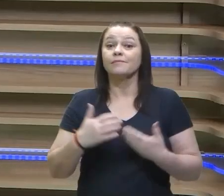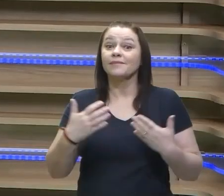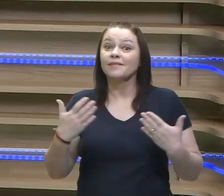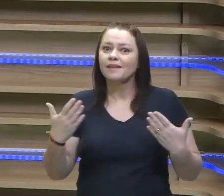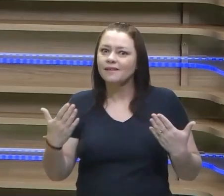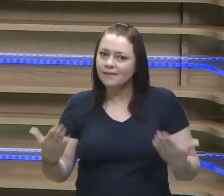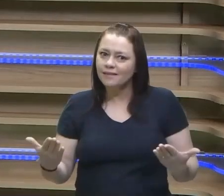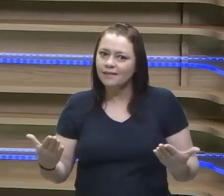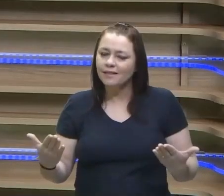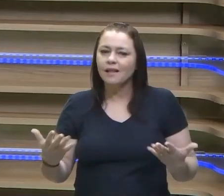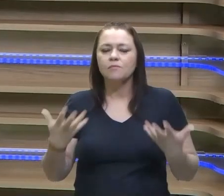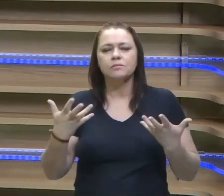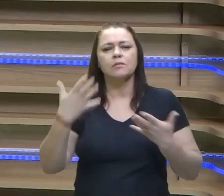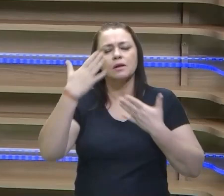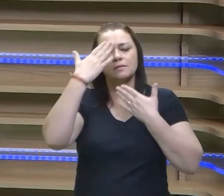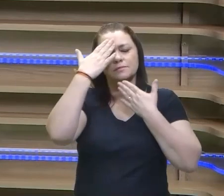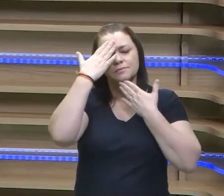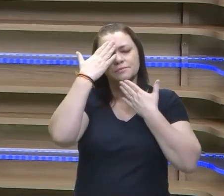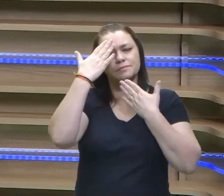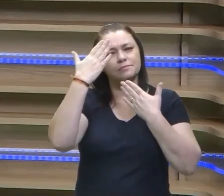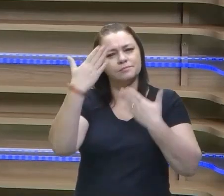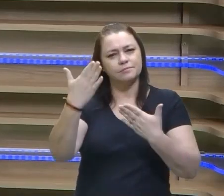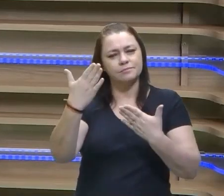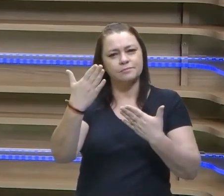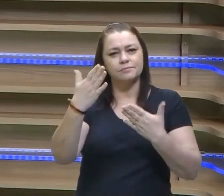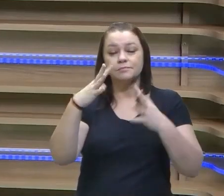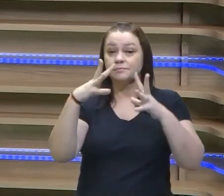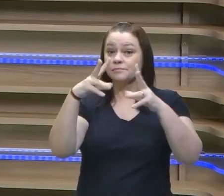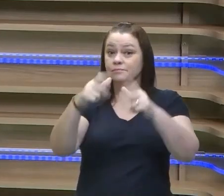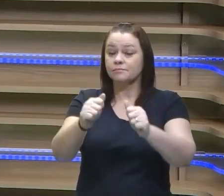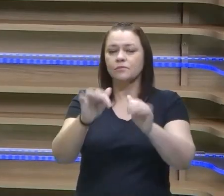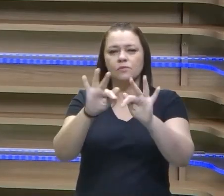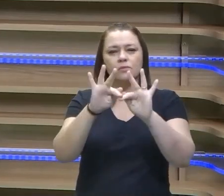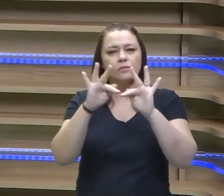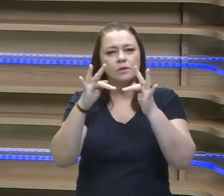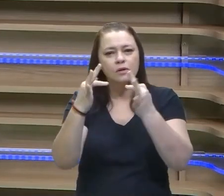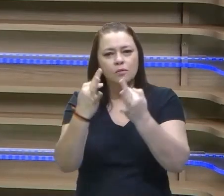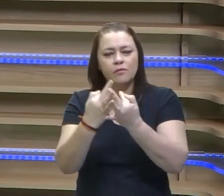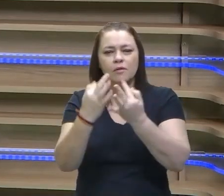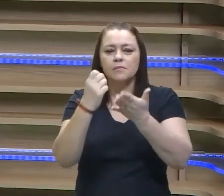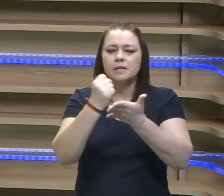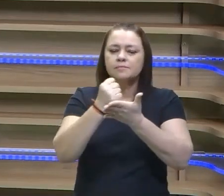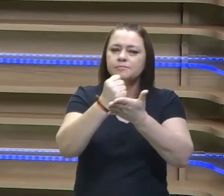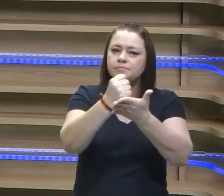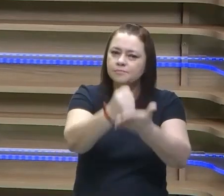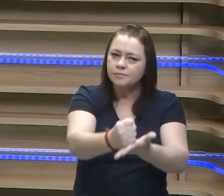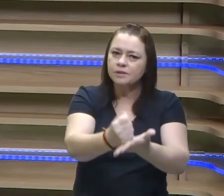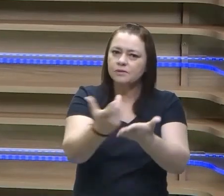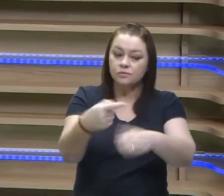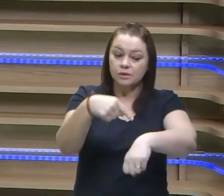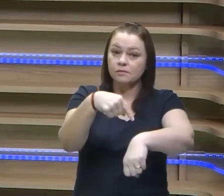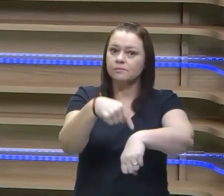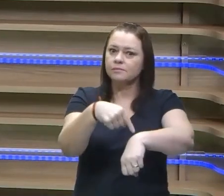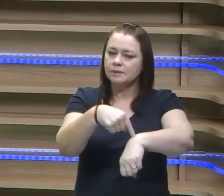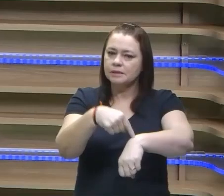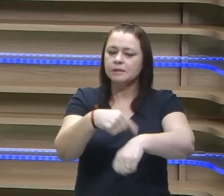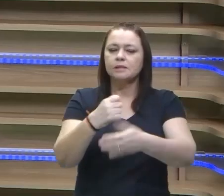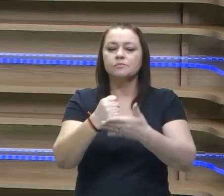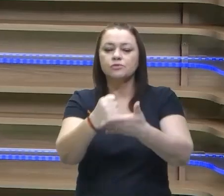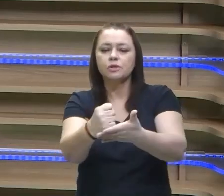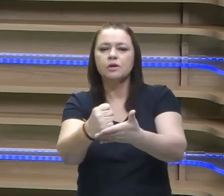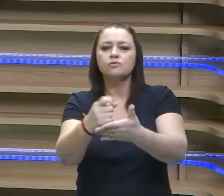Então, quero te agradecer. Quero agradecer a tua família que está te acompanhando nesse tempo aí, ajudando